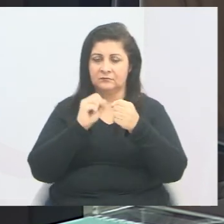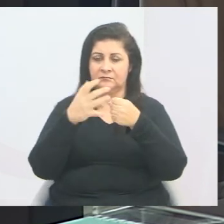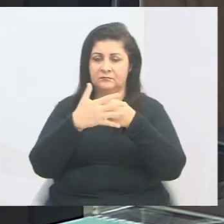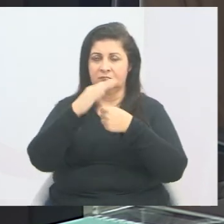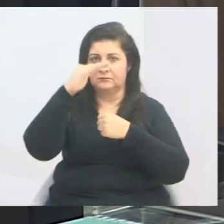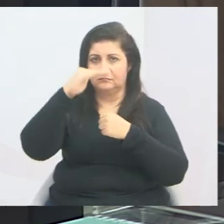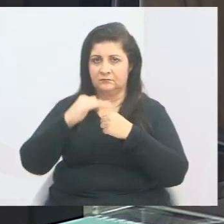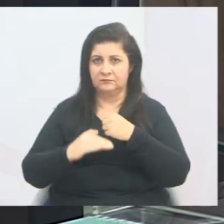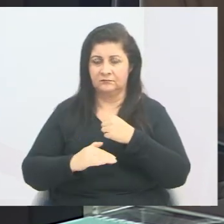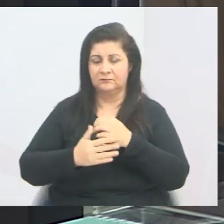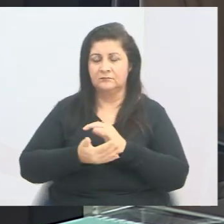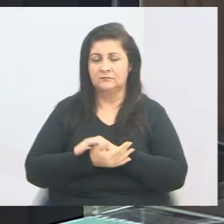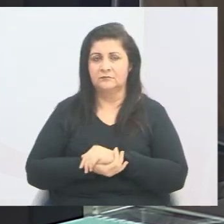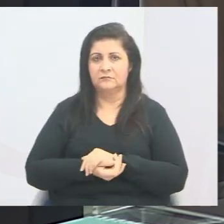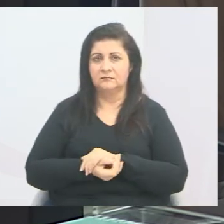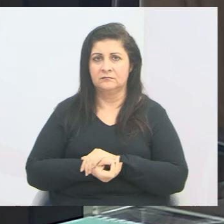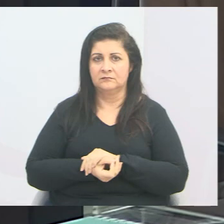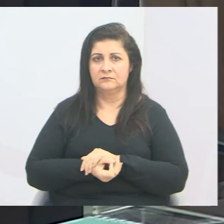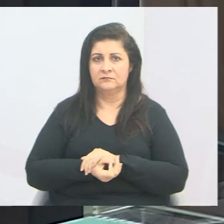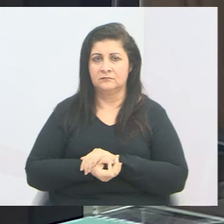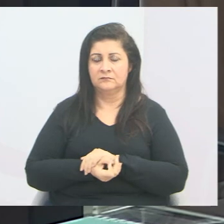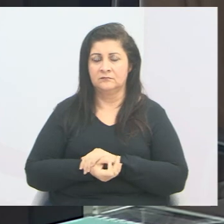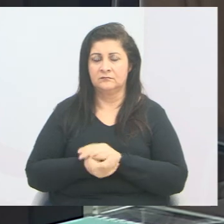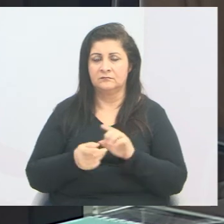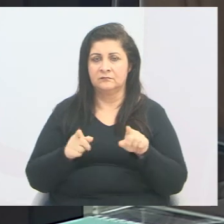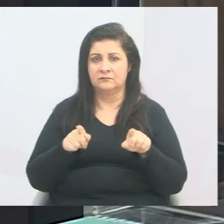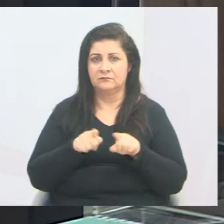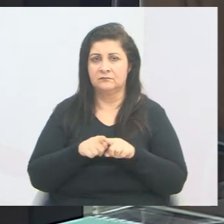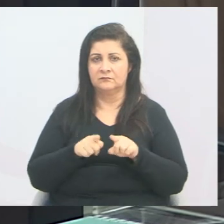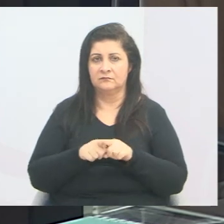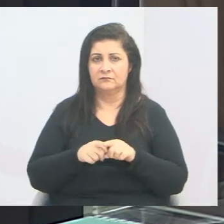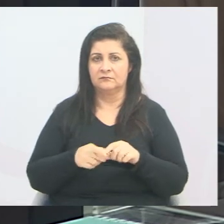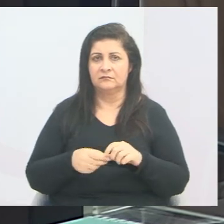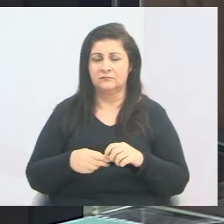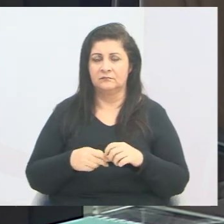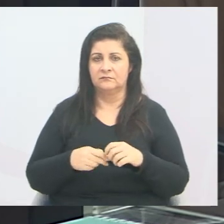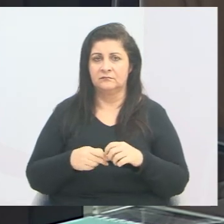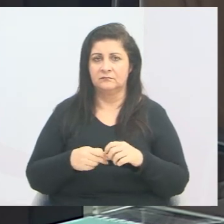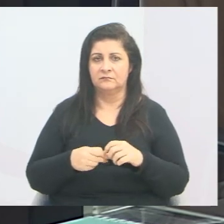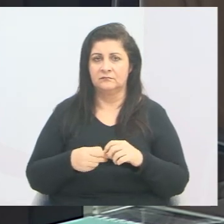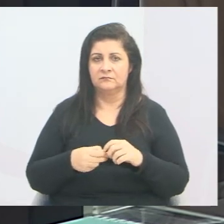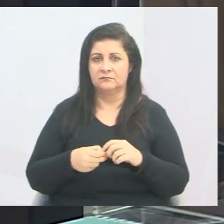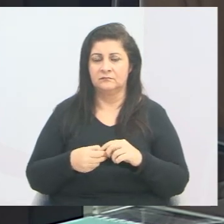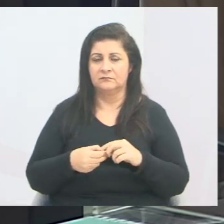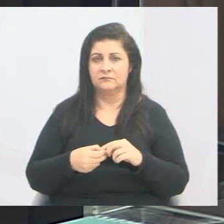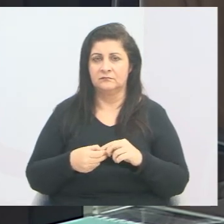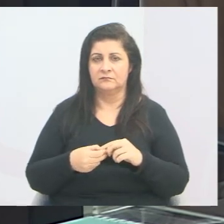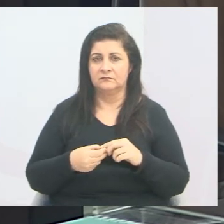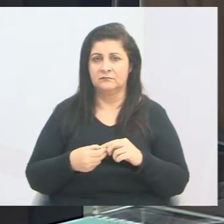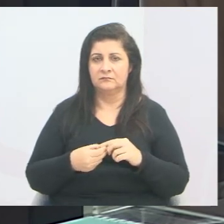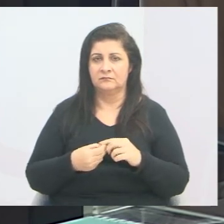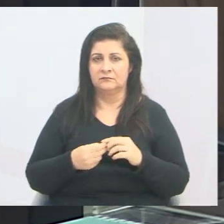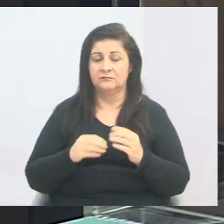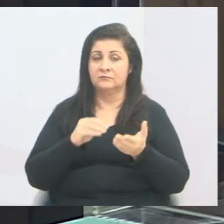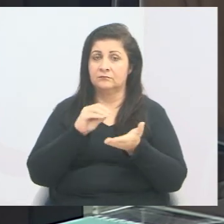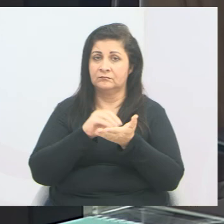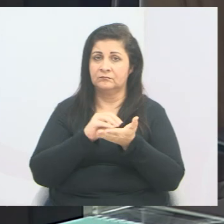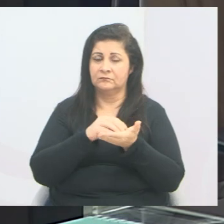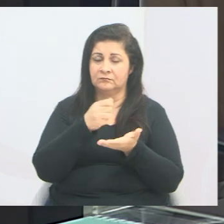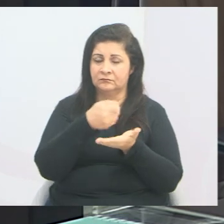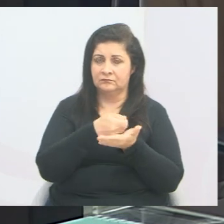tudo mais. Mais uma observação só. Com referência a restos a pagar,